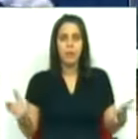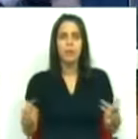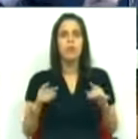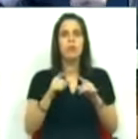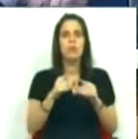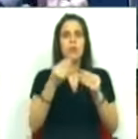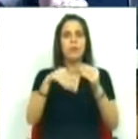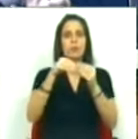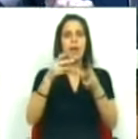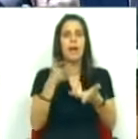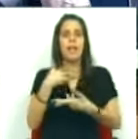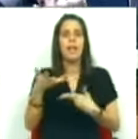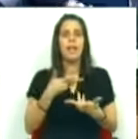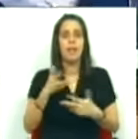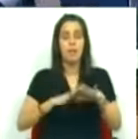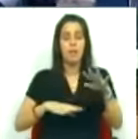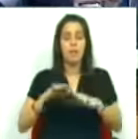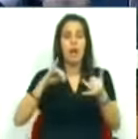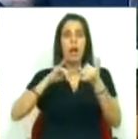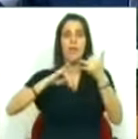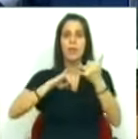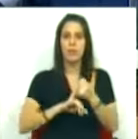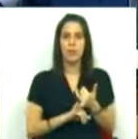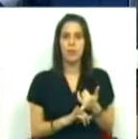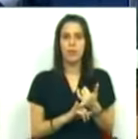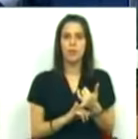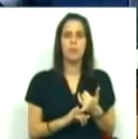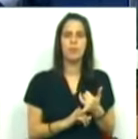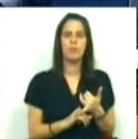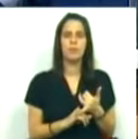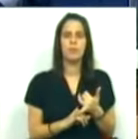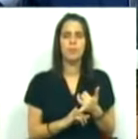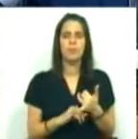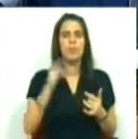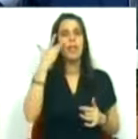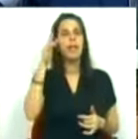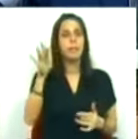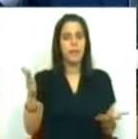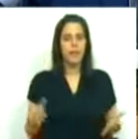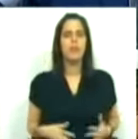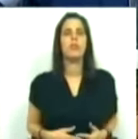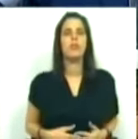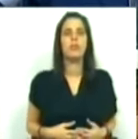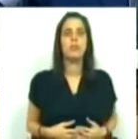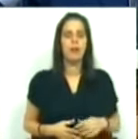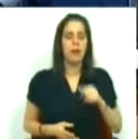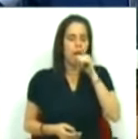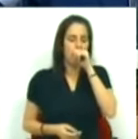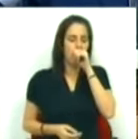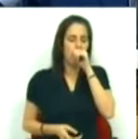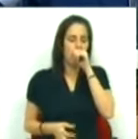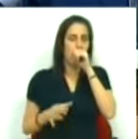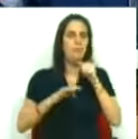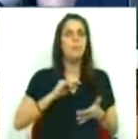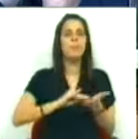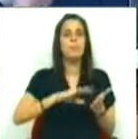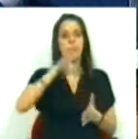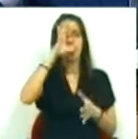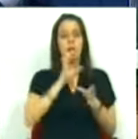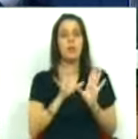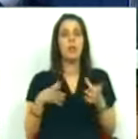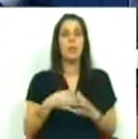este upgrade do relacionamento que vamos ter com as associações de imigrantes. O Sr. Secretário de